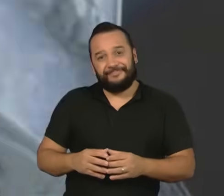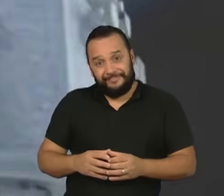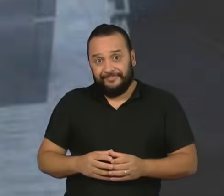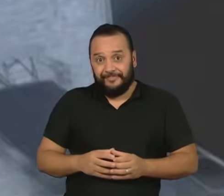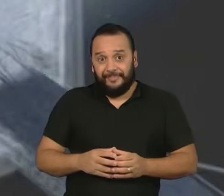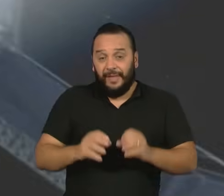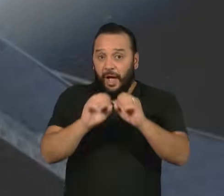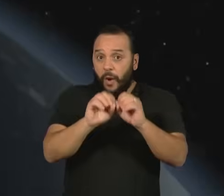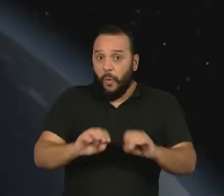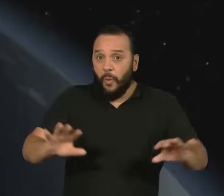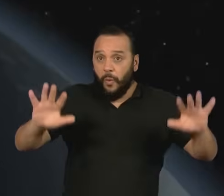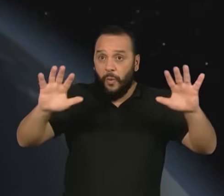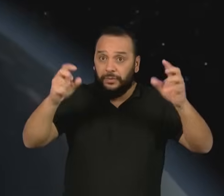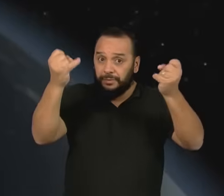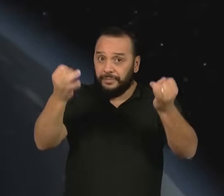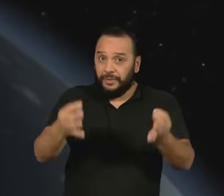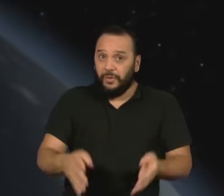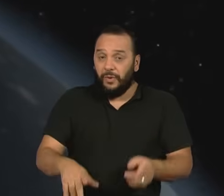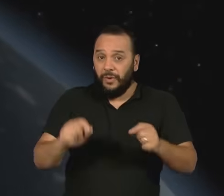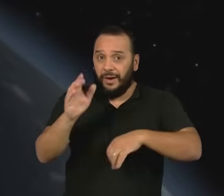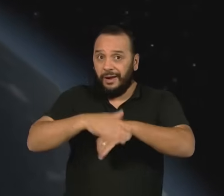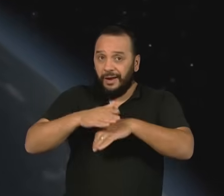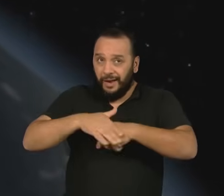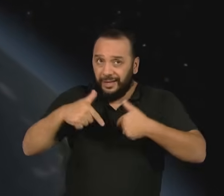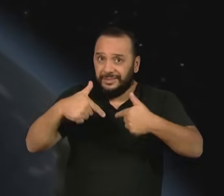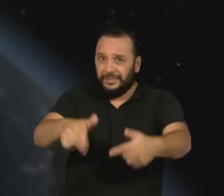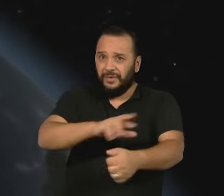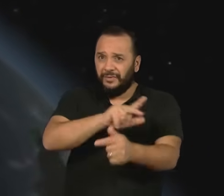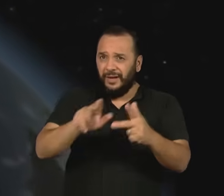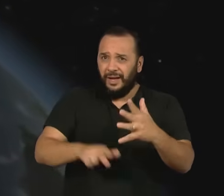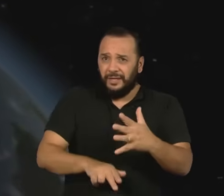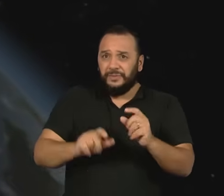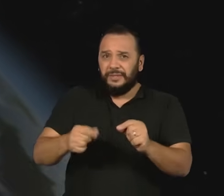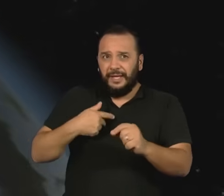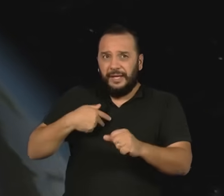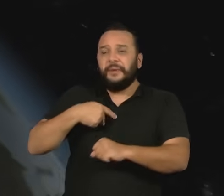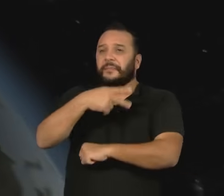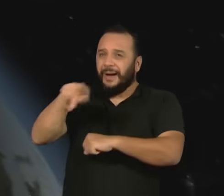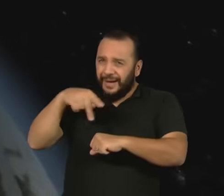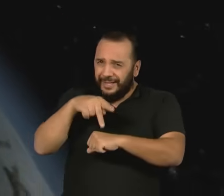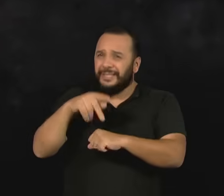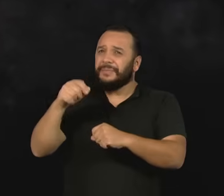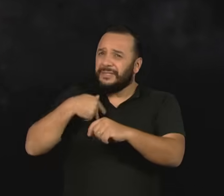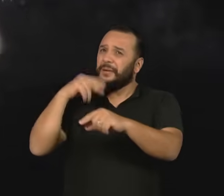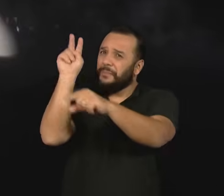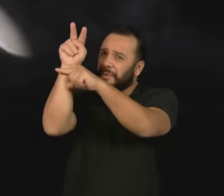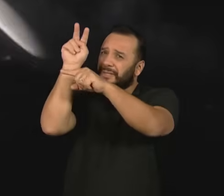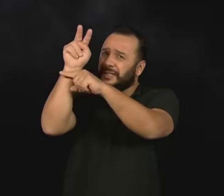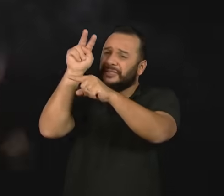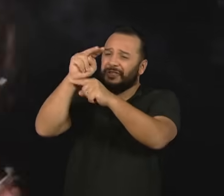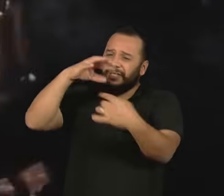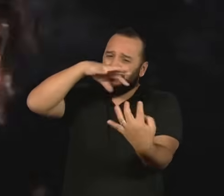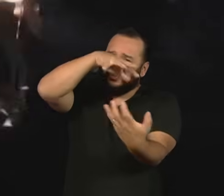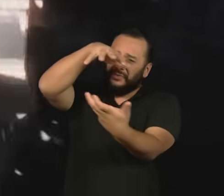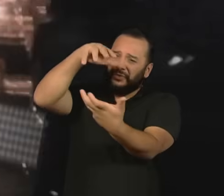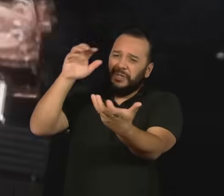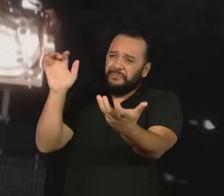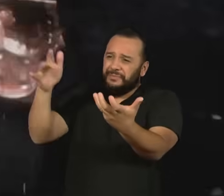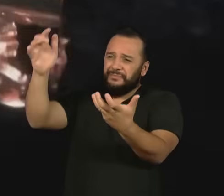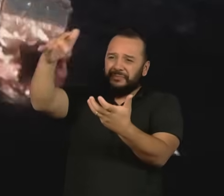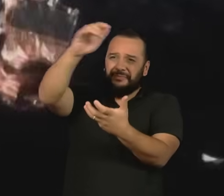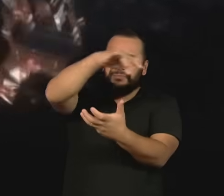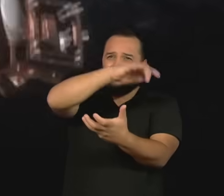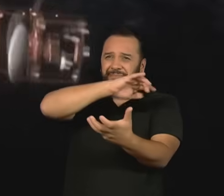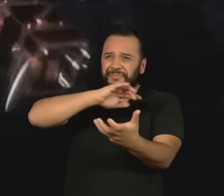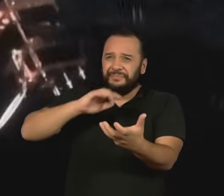A ONU recomenda uma série de medidas para que os países lidem com o lixo espacial, de forma a buscar a